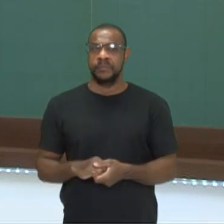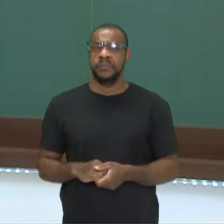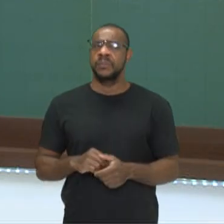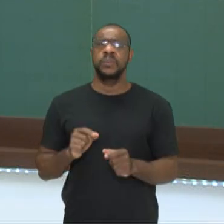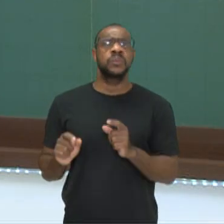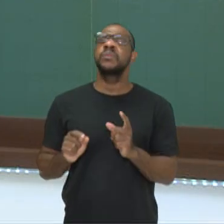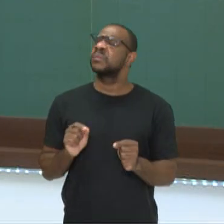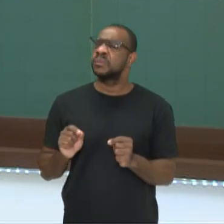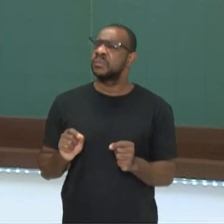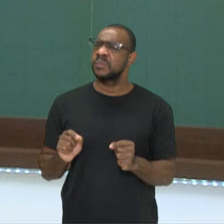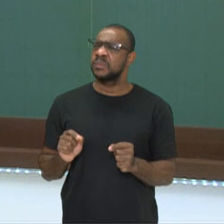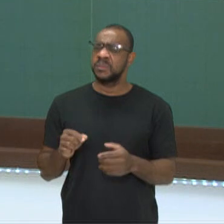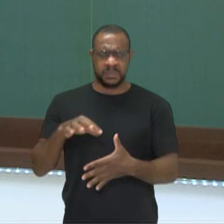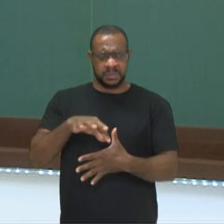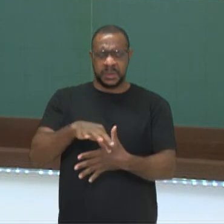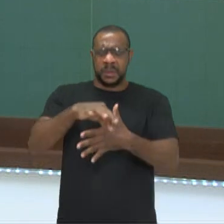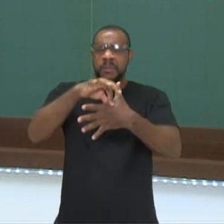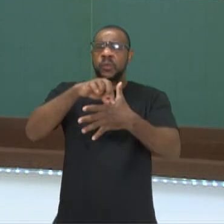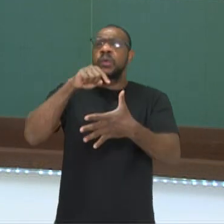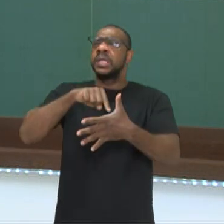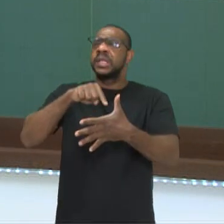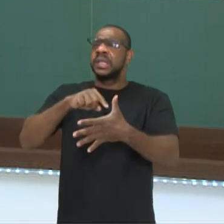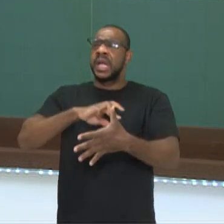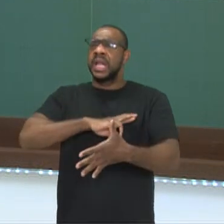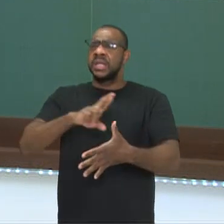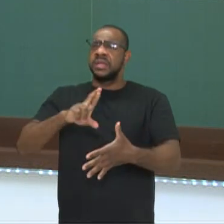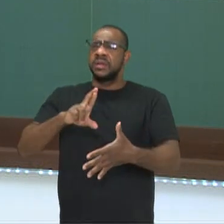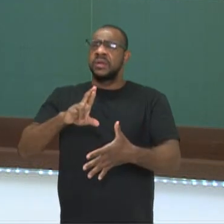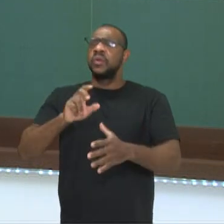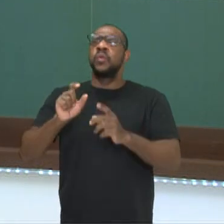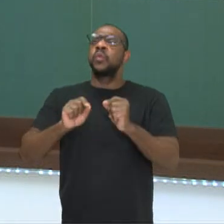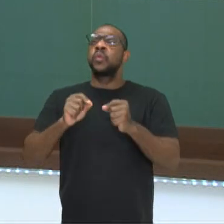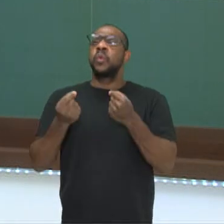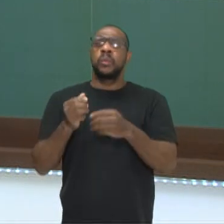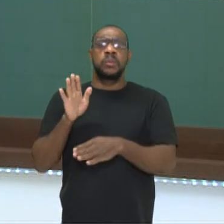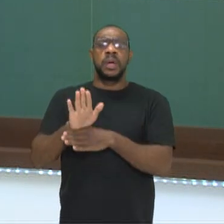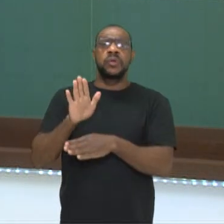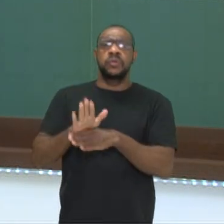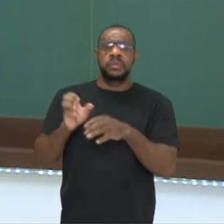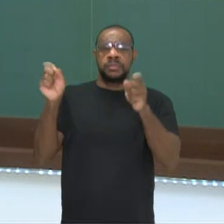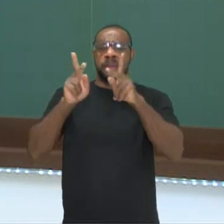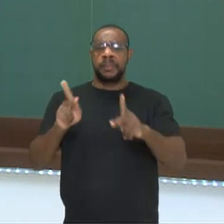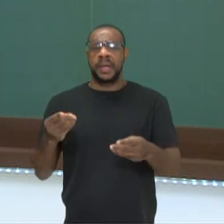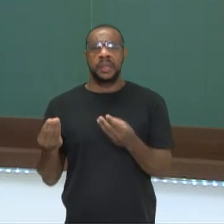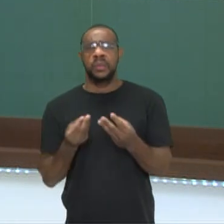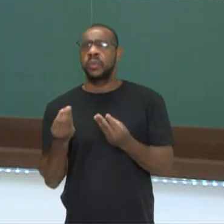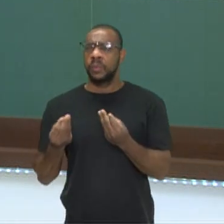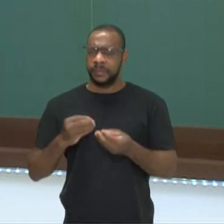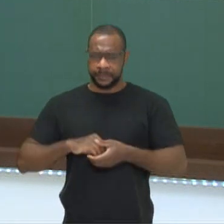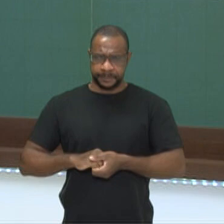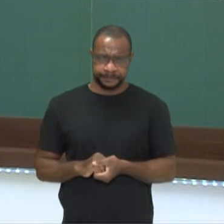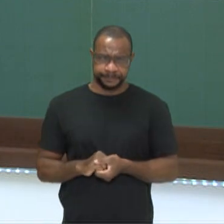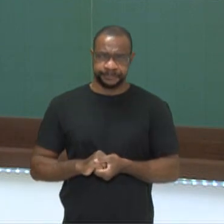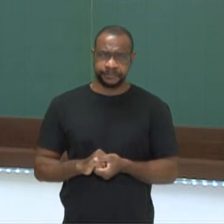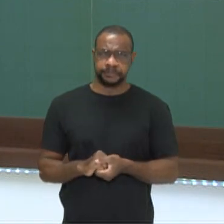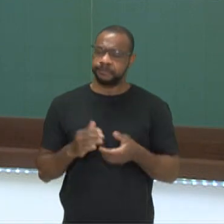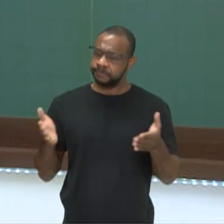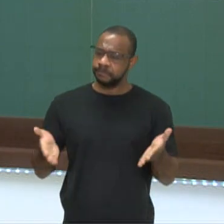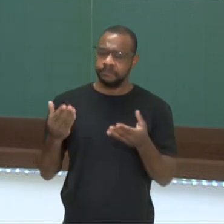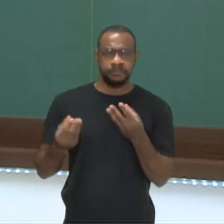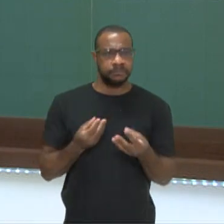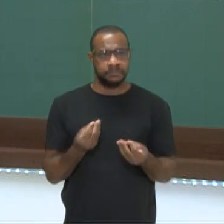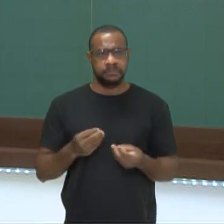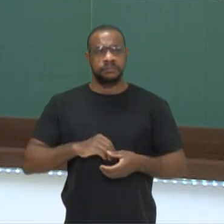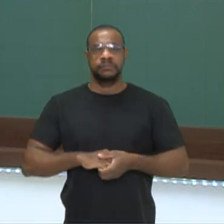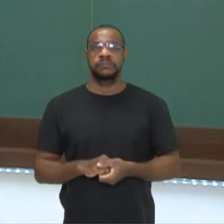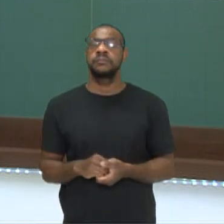função dos líderes na promoção da paz mundial? Como que os líderes podem promover a paz mundial? Bem,